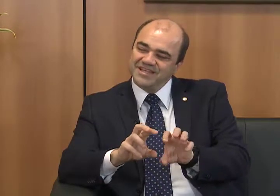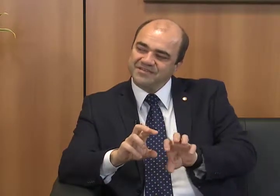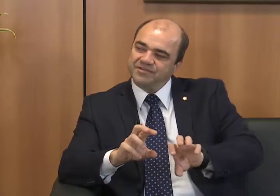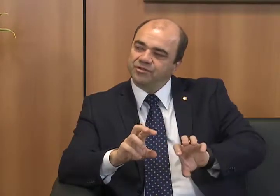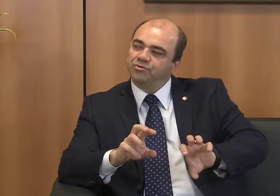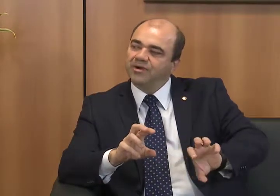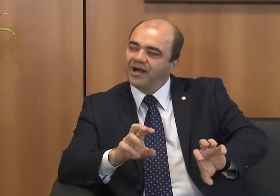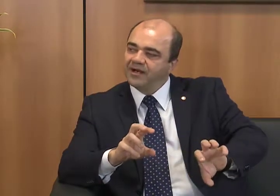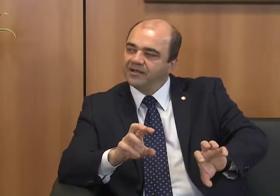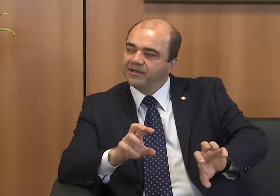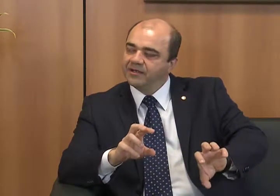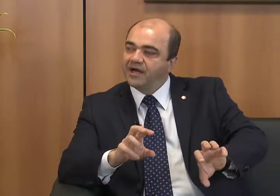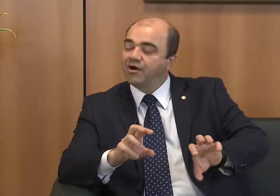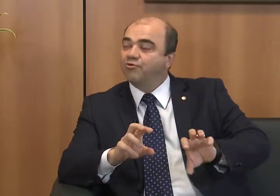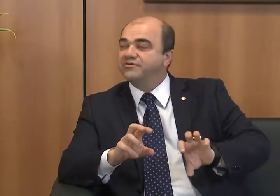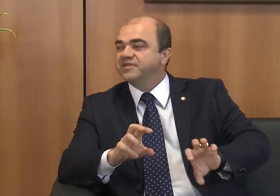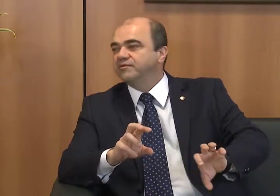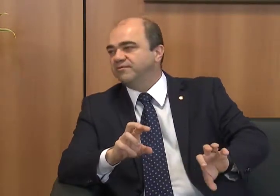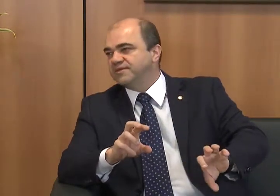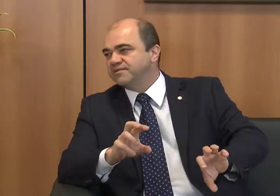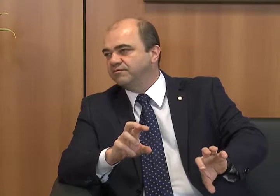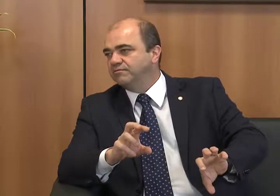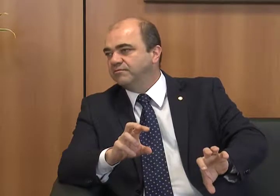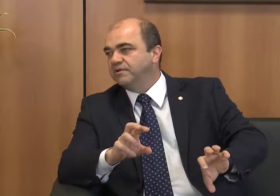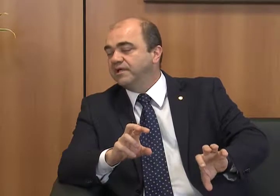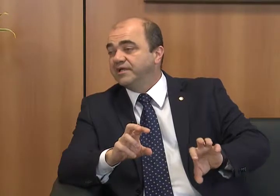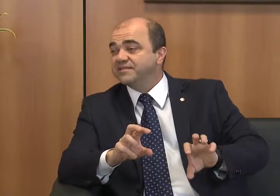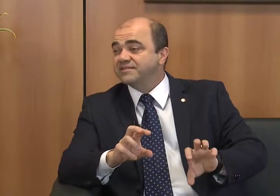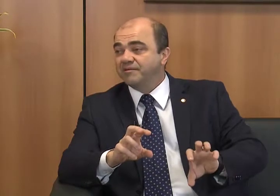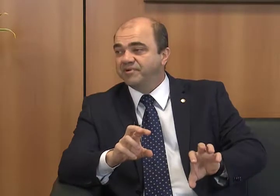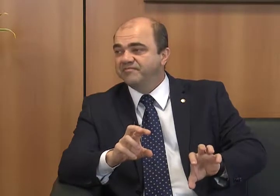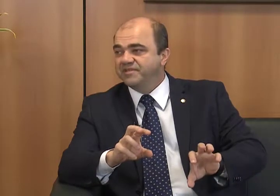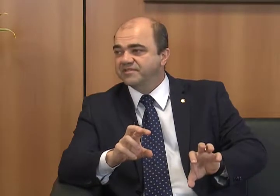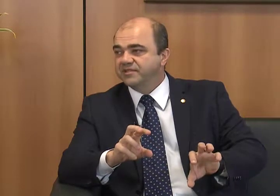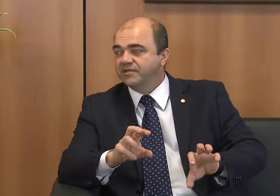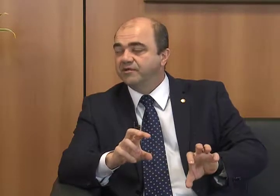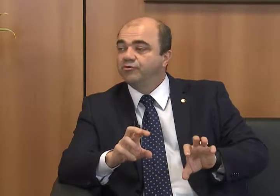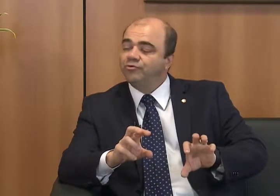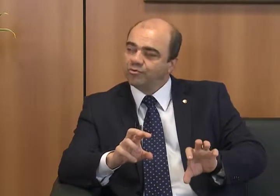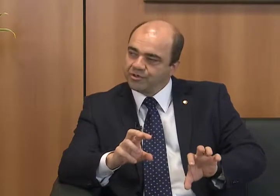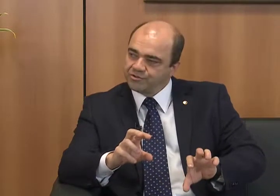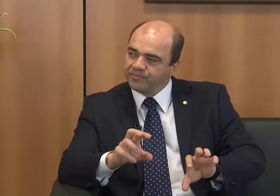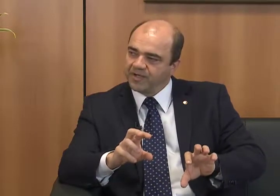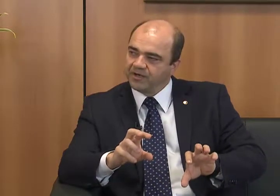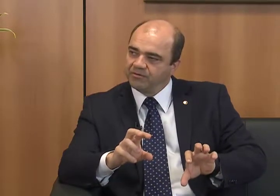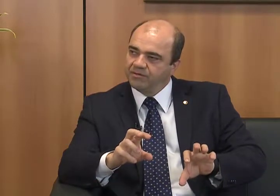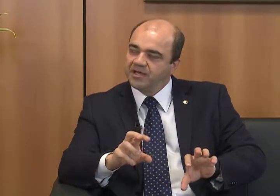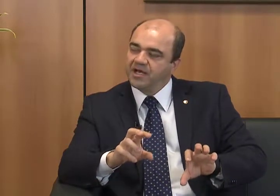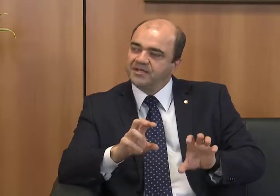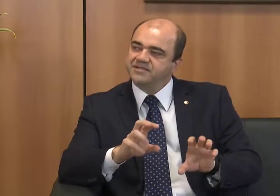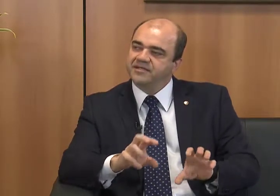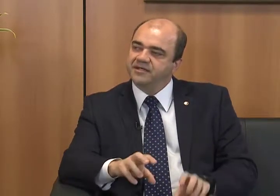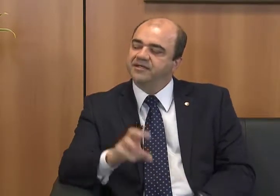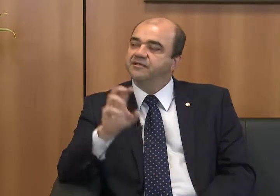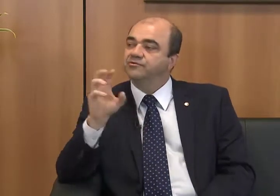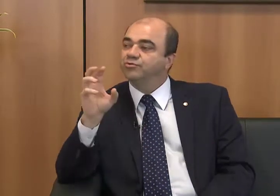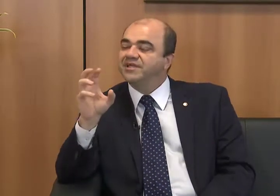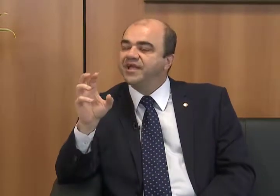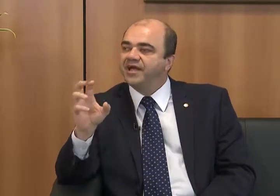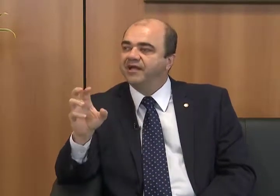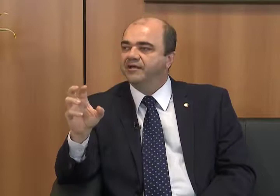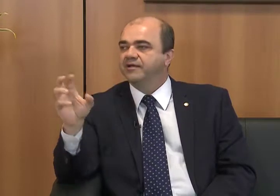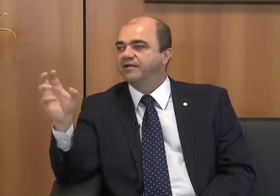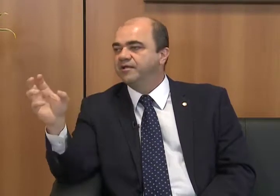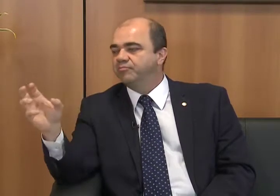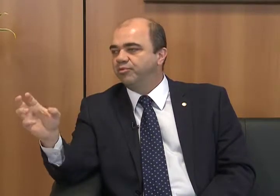tentando desvirtuar a conceituação que está prevista no Código Penal acerca do